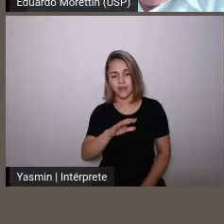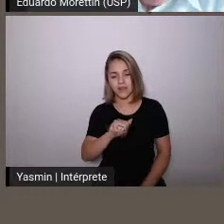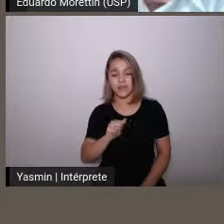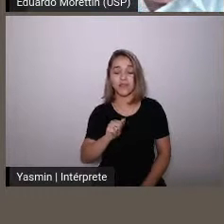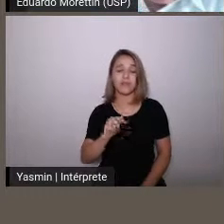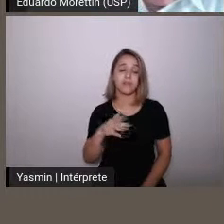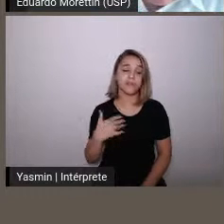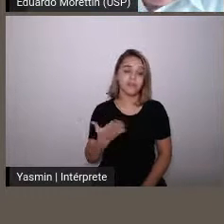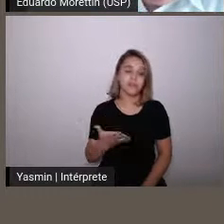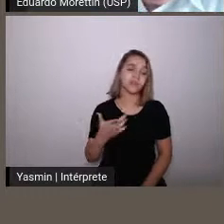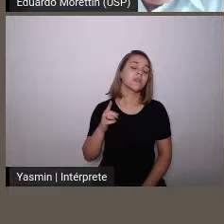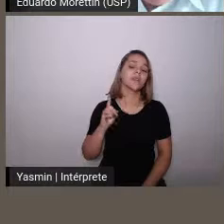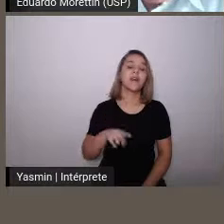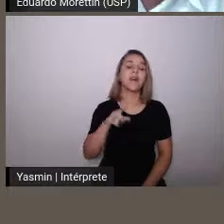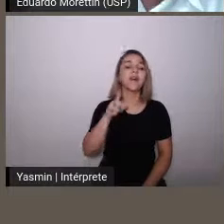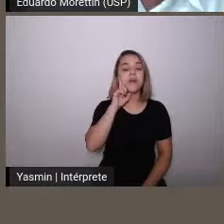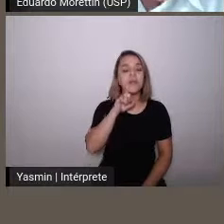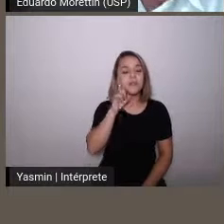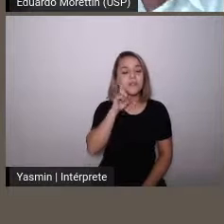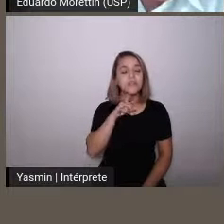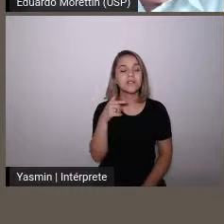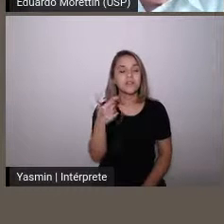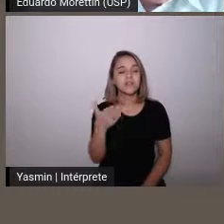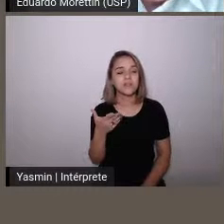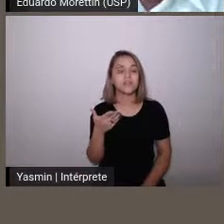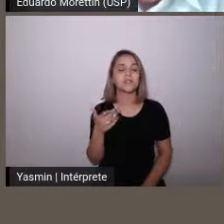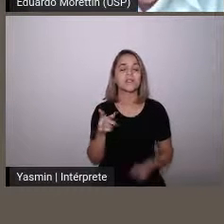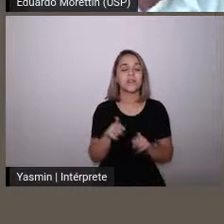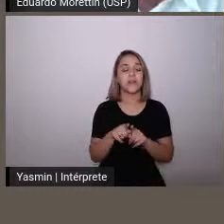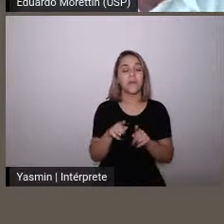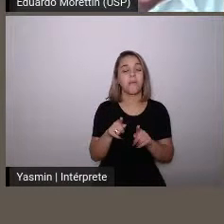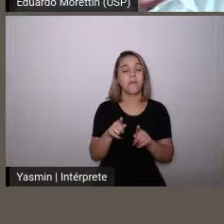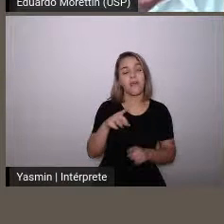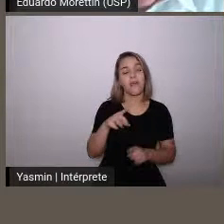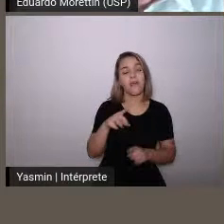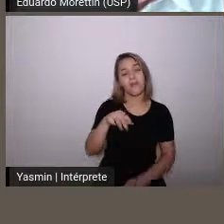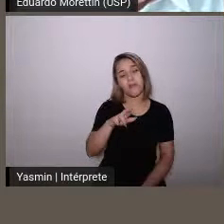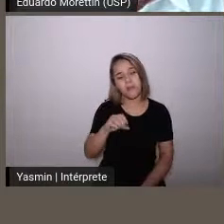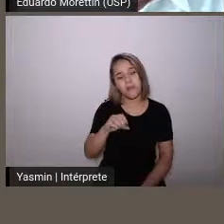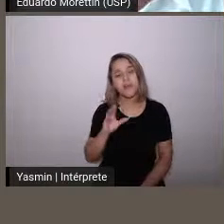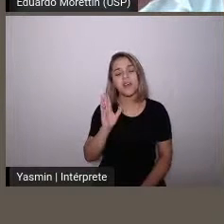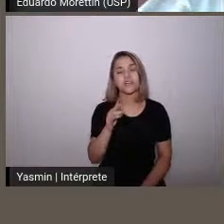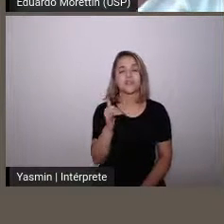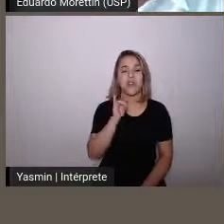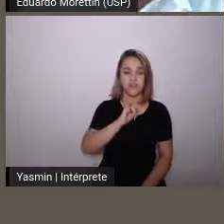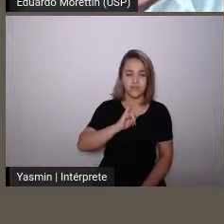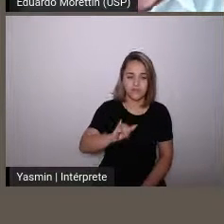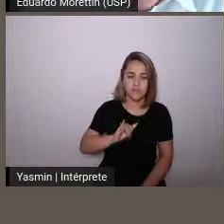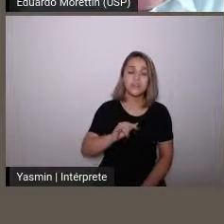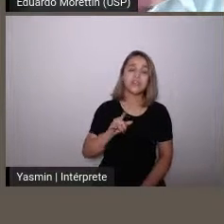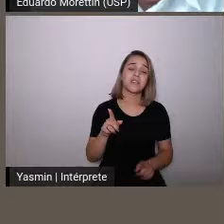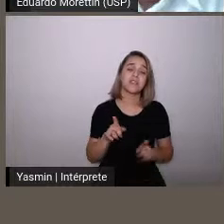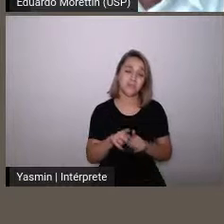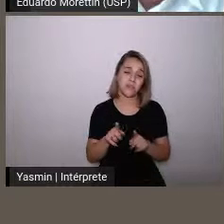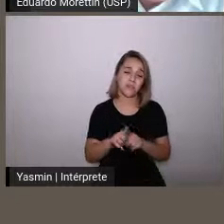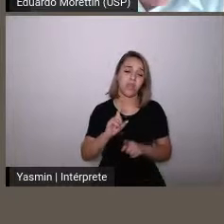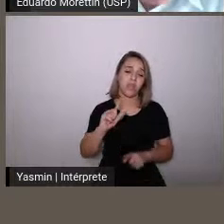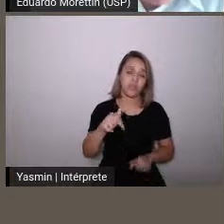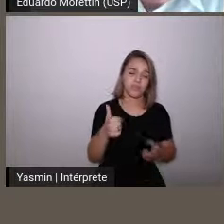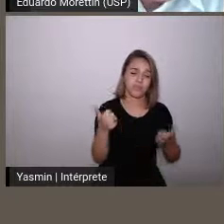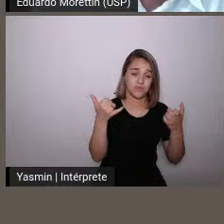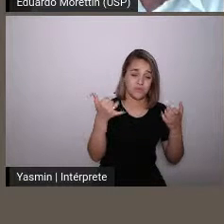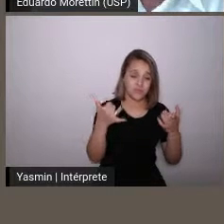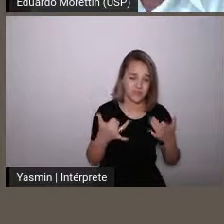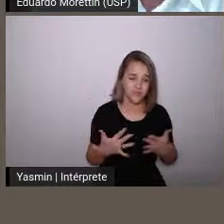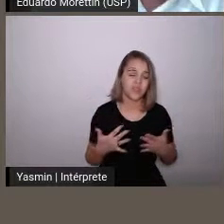sempre americanos. Com exceção de Mário de Andrade, que eu já mencionei, e de Menotti Delpica, de quem falarei à frente, os